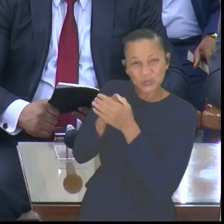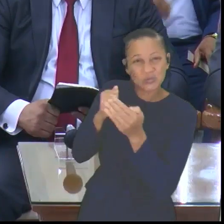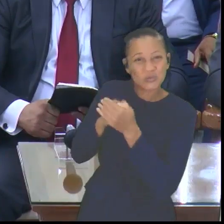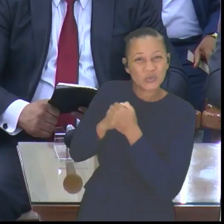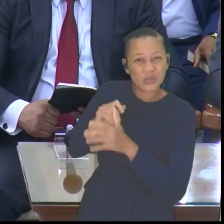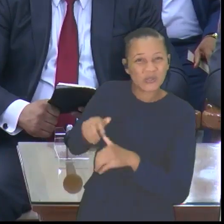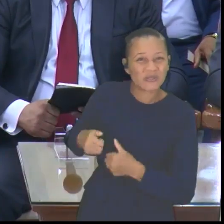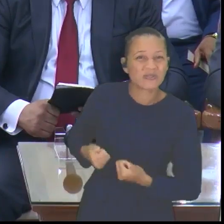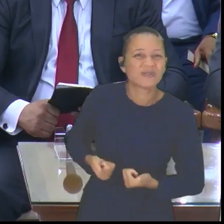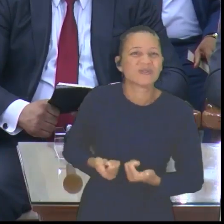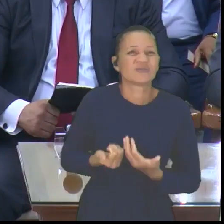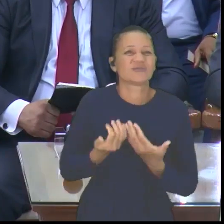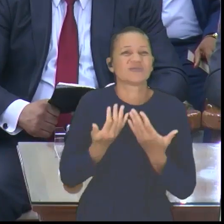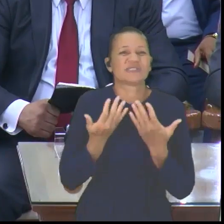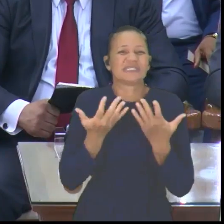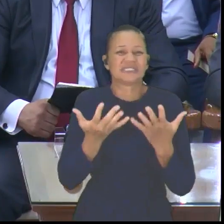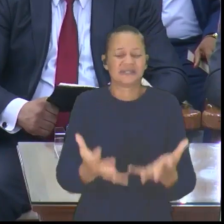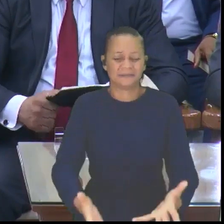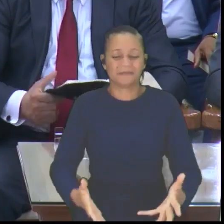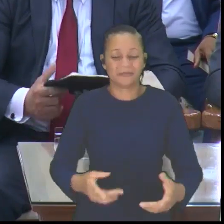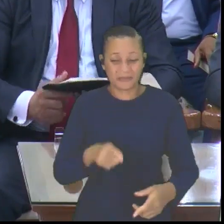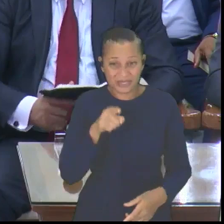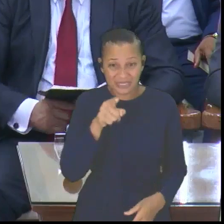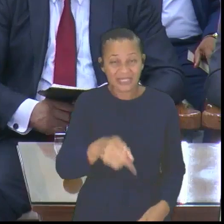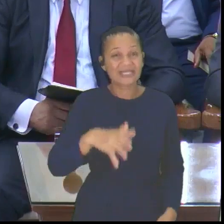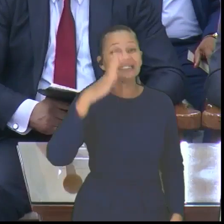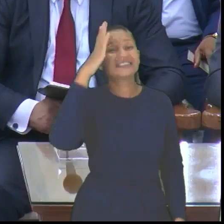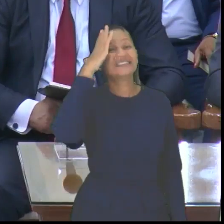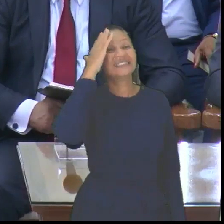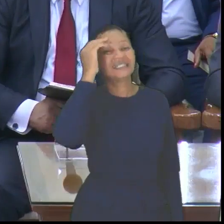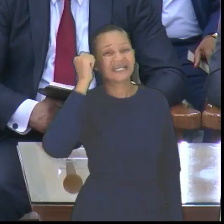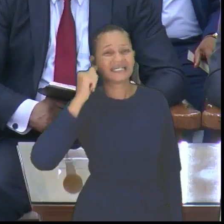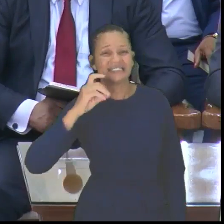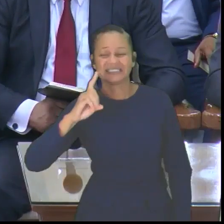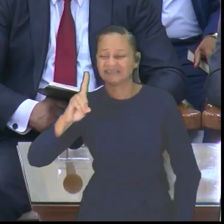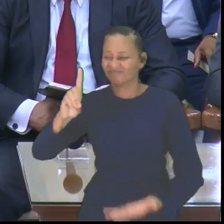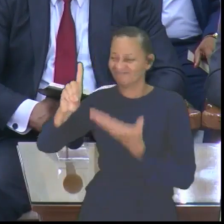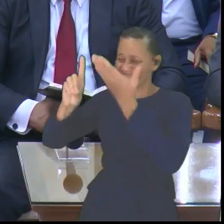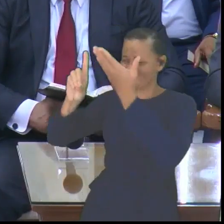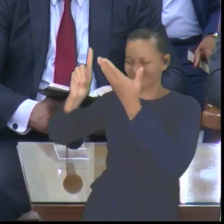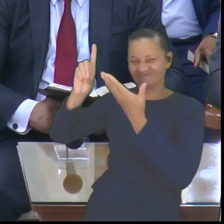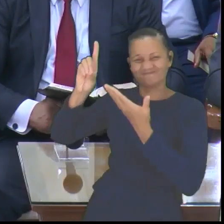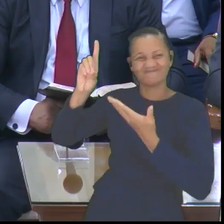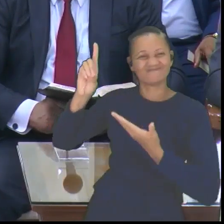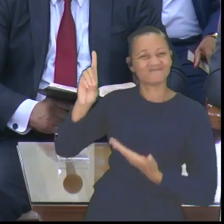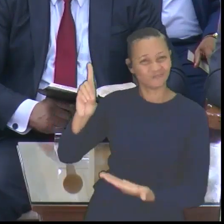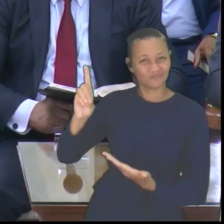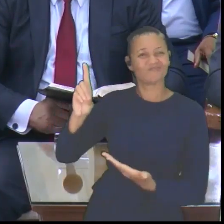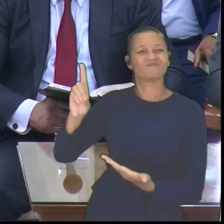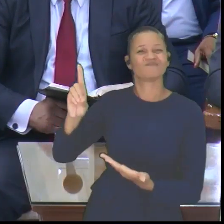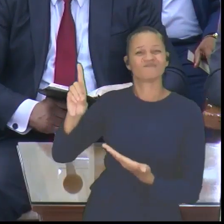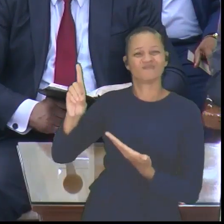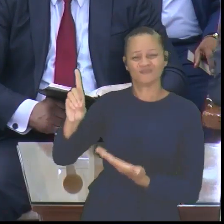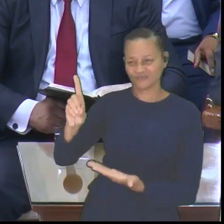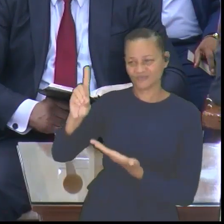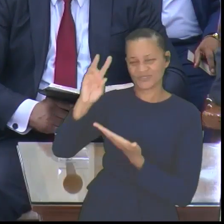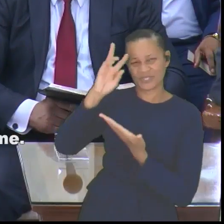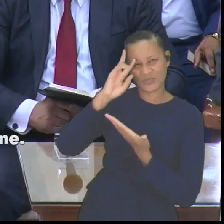encobertas, para que possas saber que eu sou o